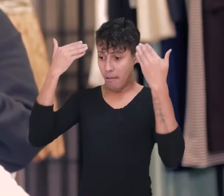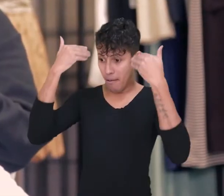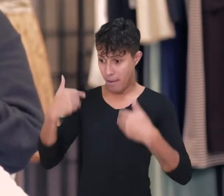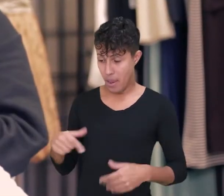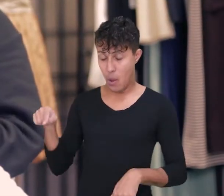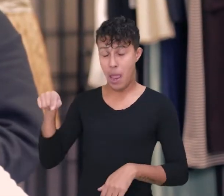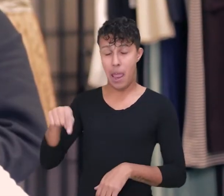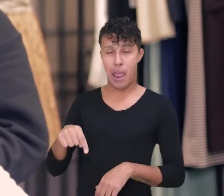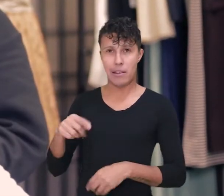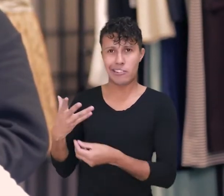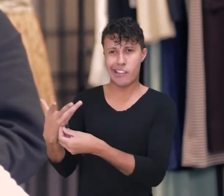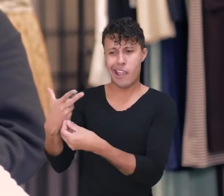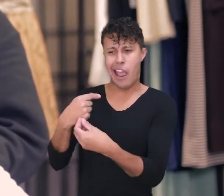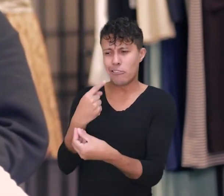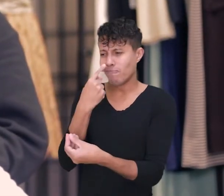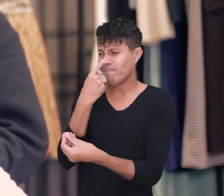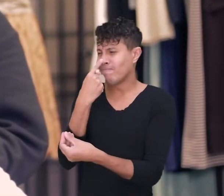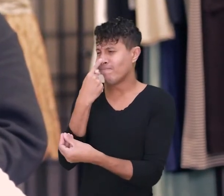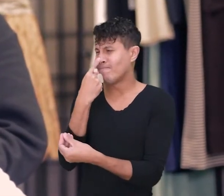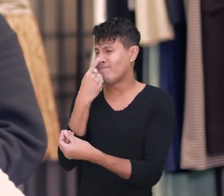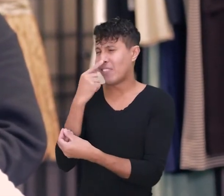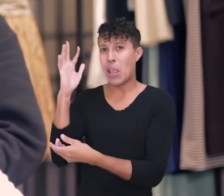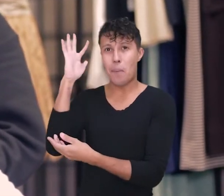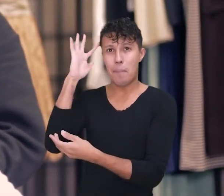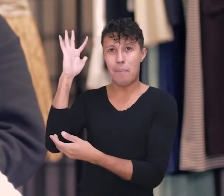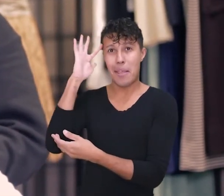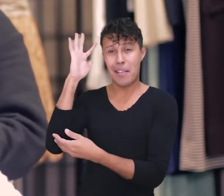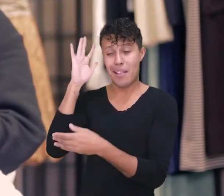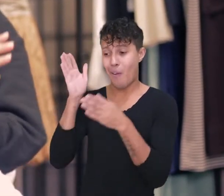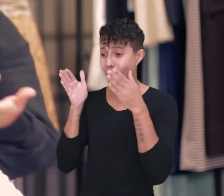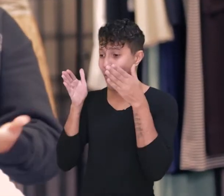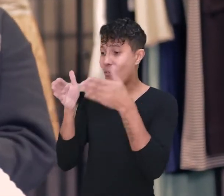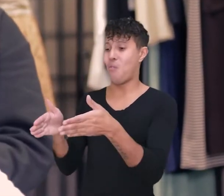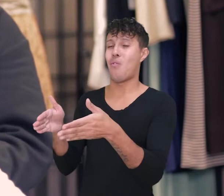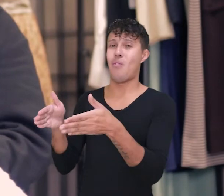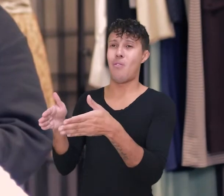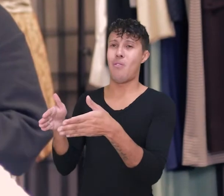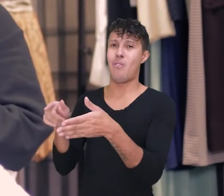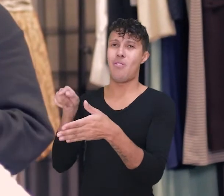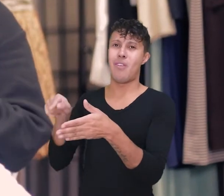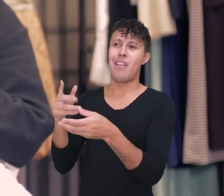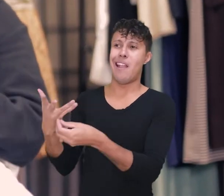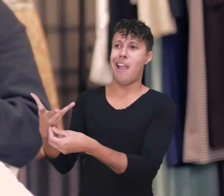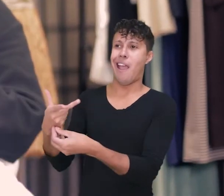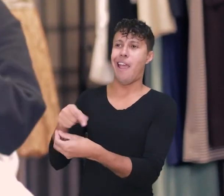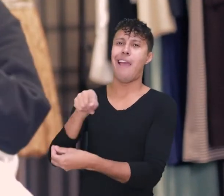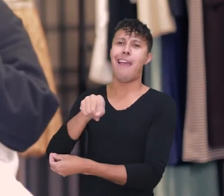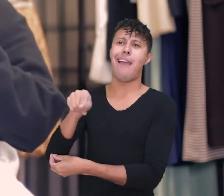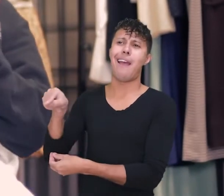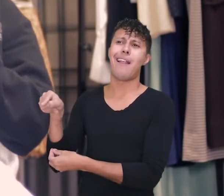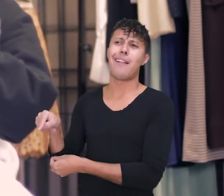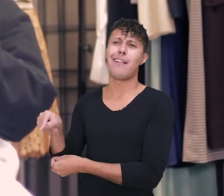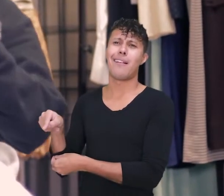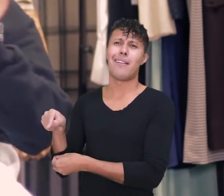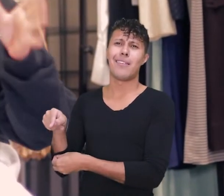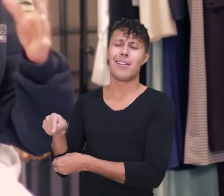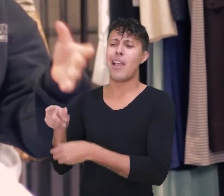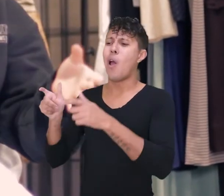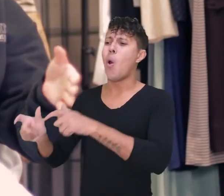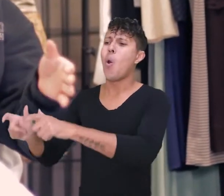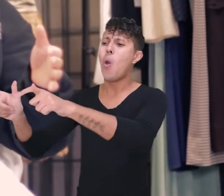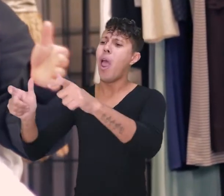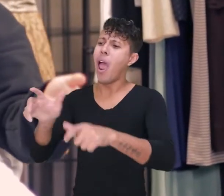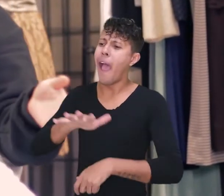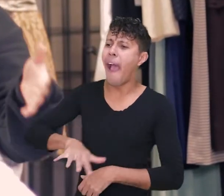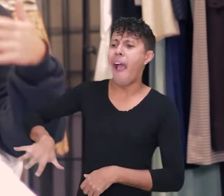pessoa que está envolvida com a arte, eu sempre vou ver nesse caminho, sabe? No sentido da arte. Em que locais